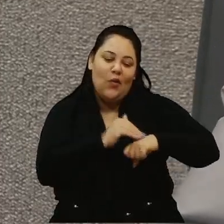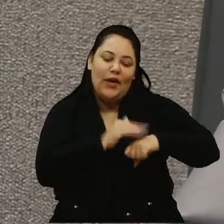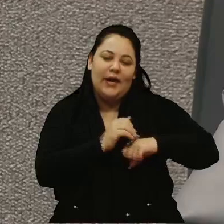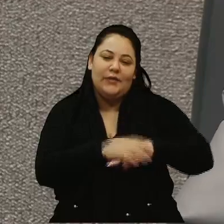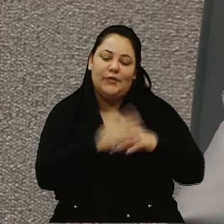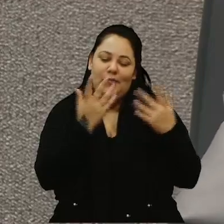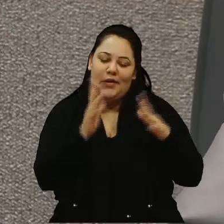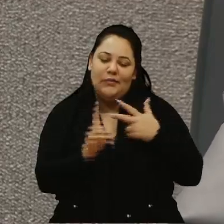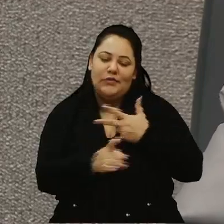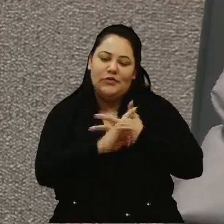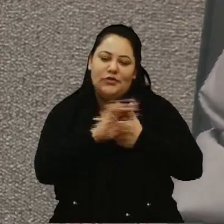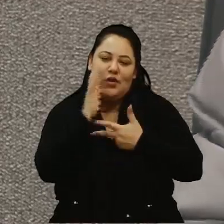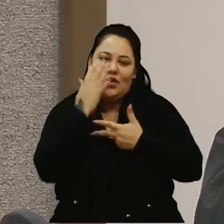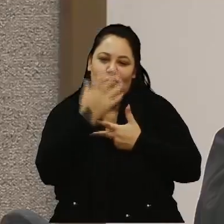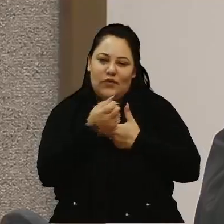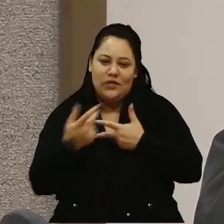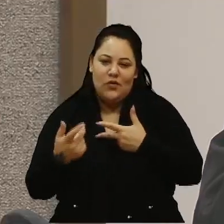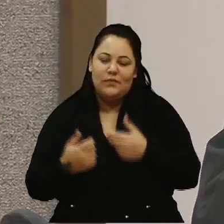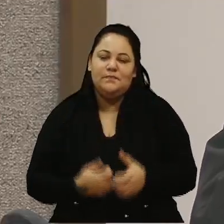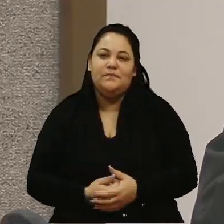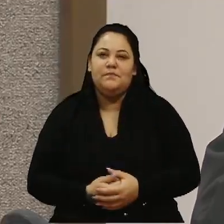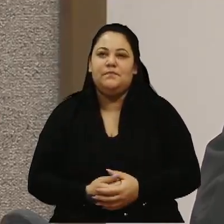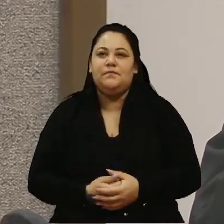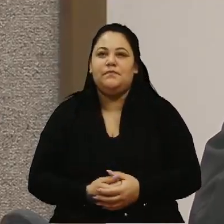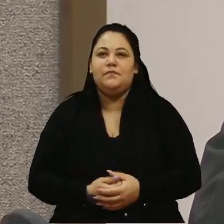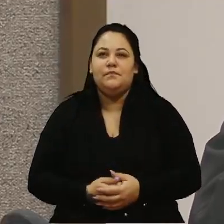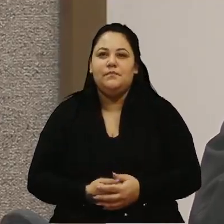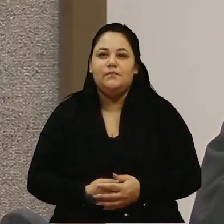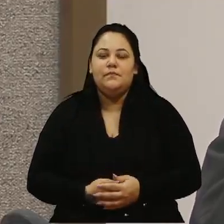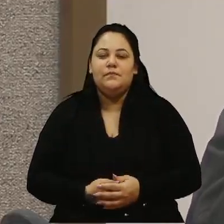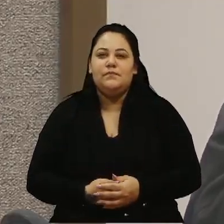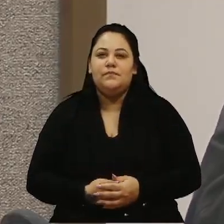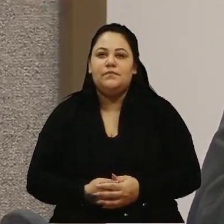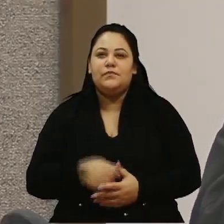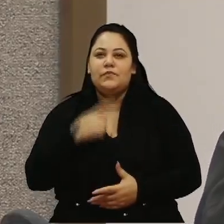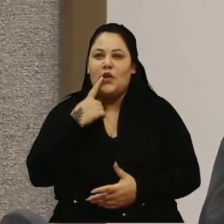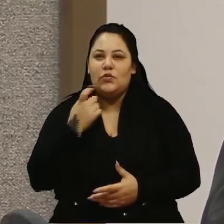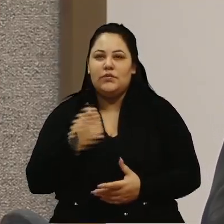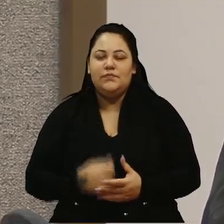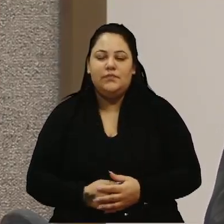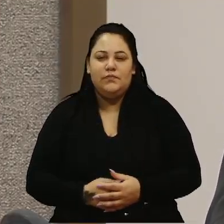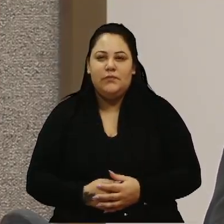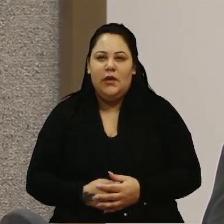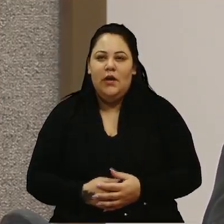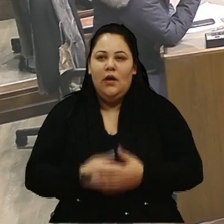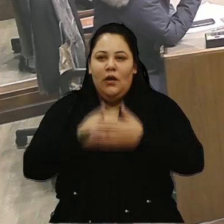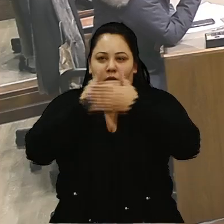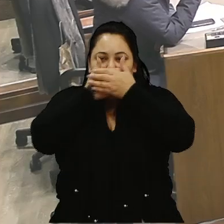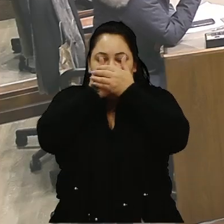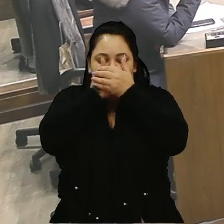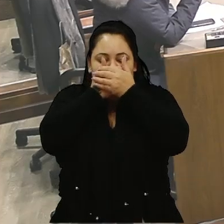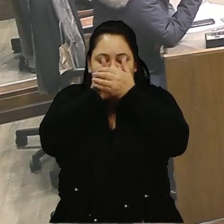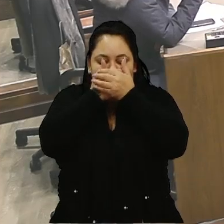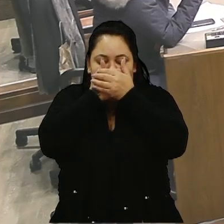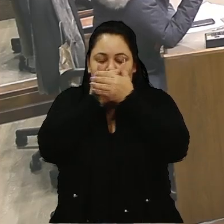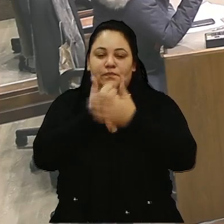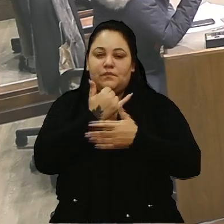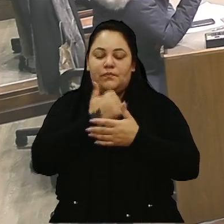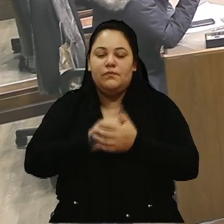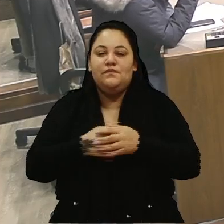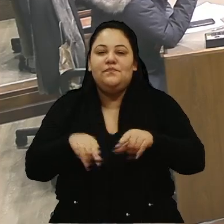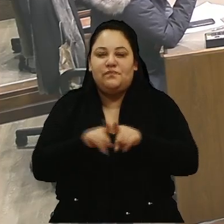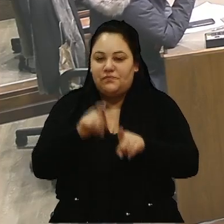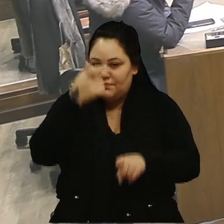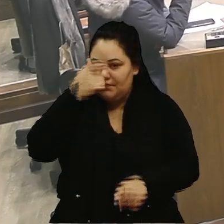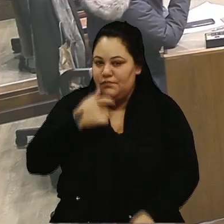decisão. Obrigado, vereador. Peço a palavra, presidente. Sua parte aí. Rose. Também achei bem importante, porque esse